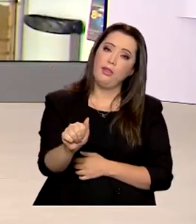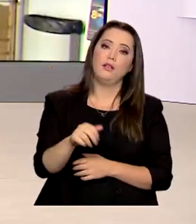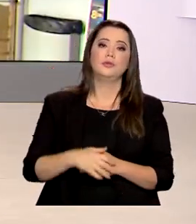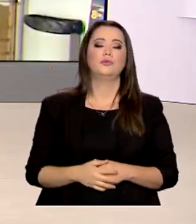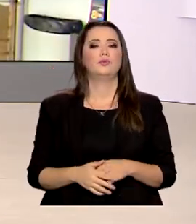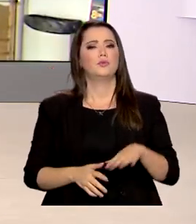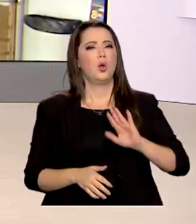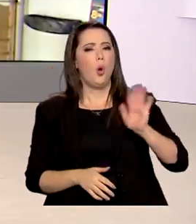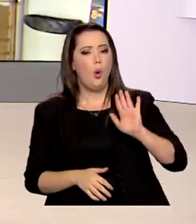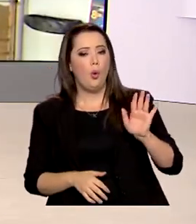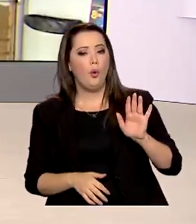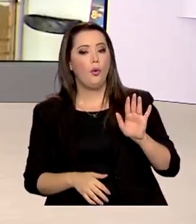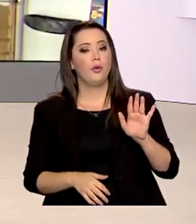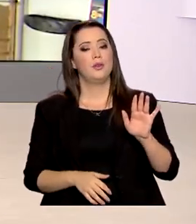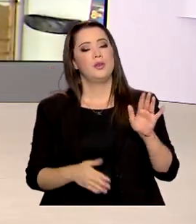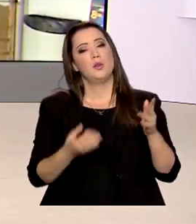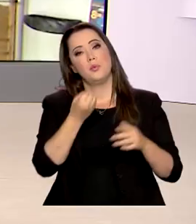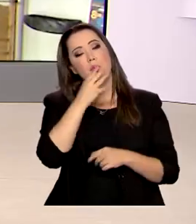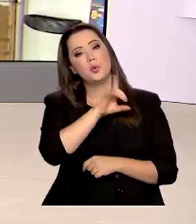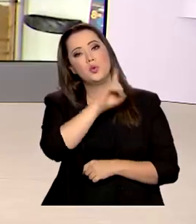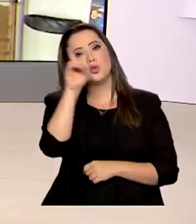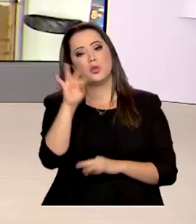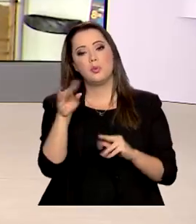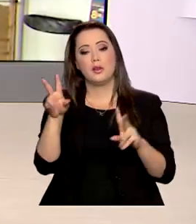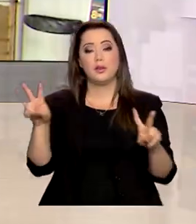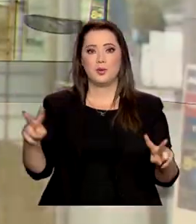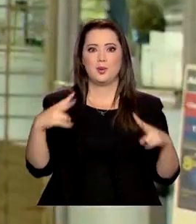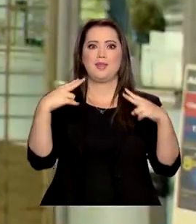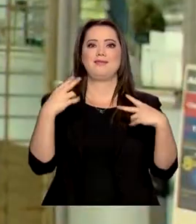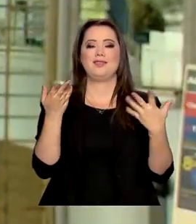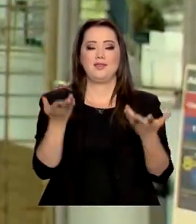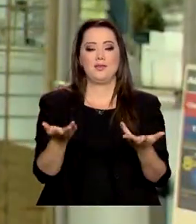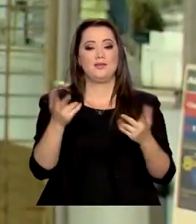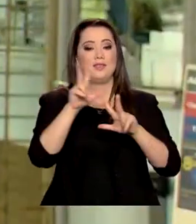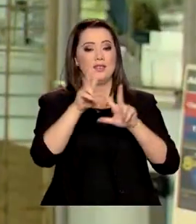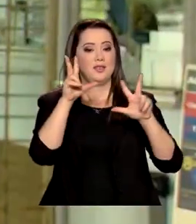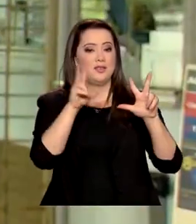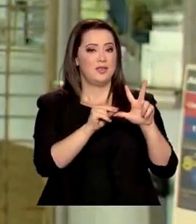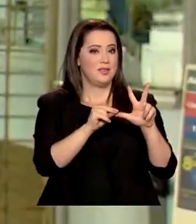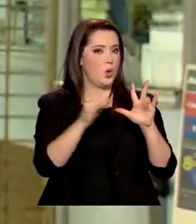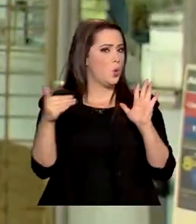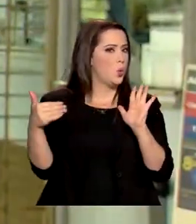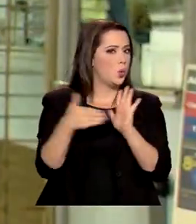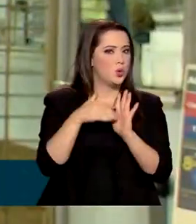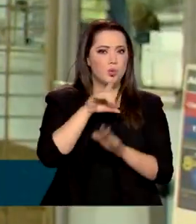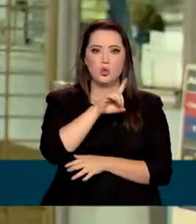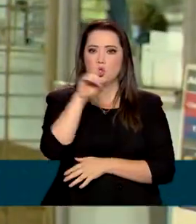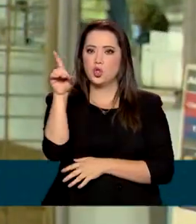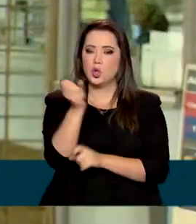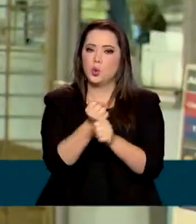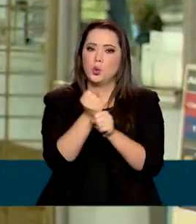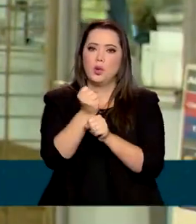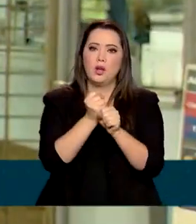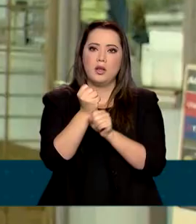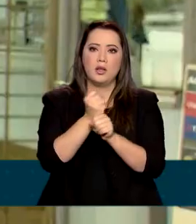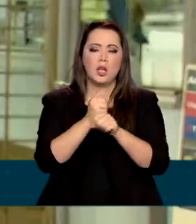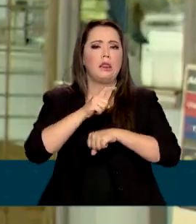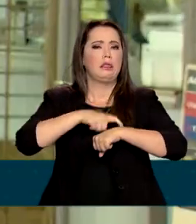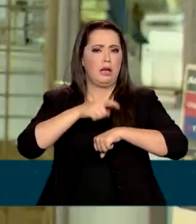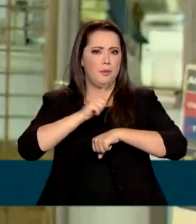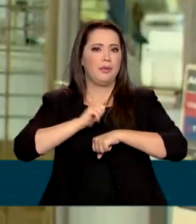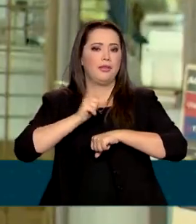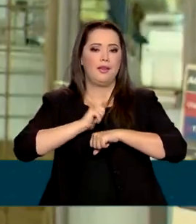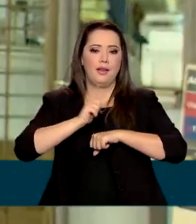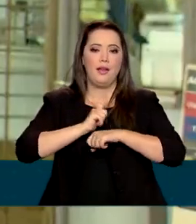Oi, Luciana. Bom dia para você, bom dia para todo mundo que acompanha a TV Brasil. Último dia do ano e olha, ainda dá tempo de